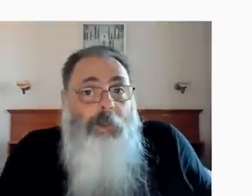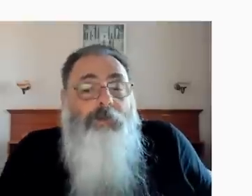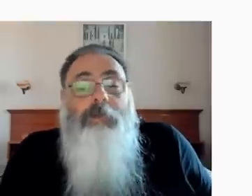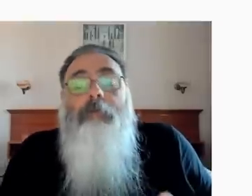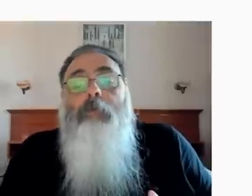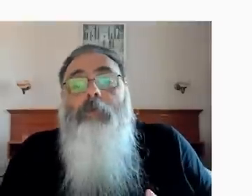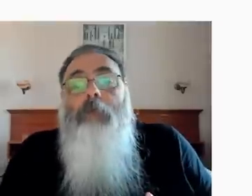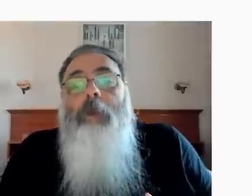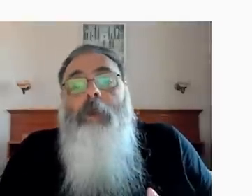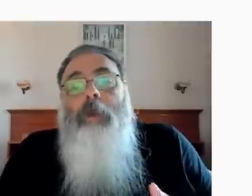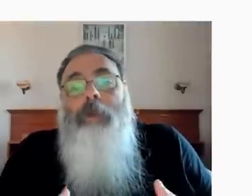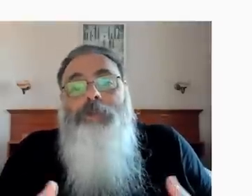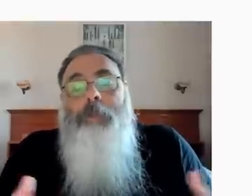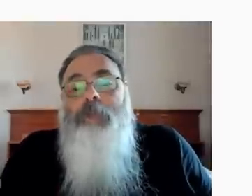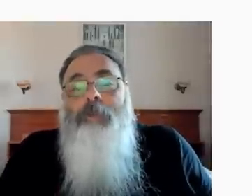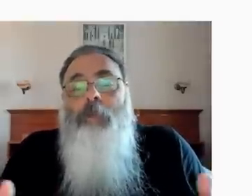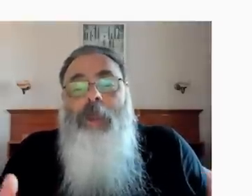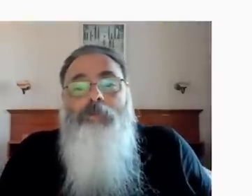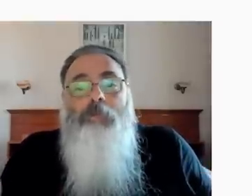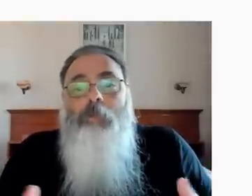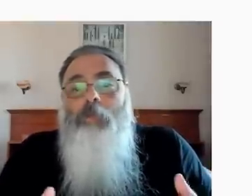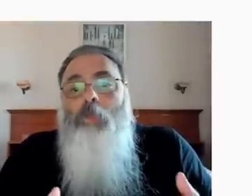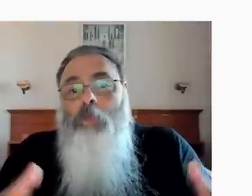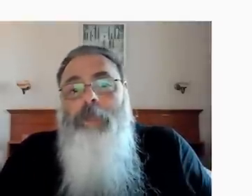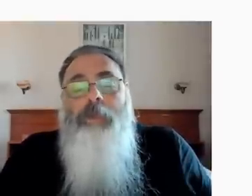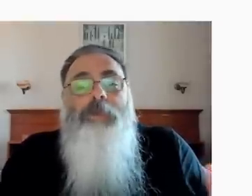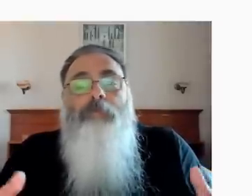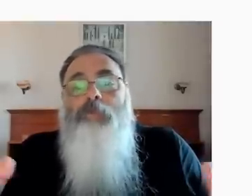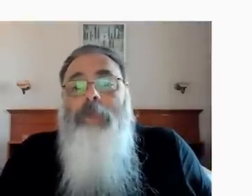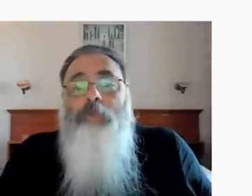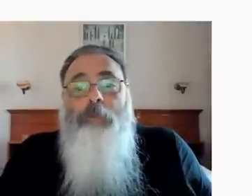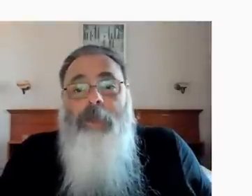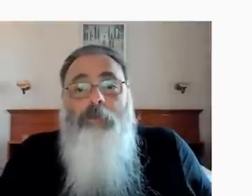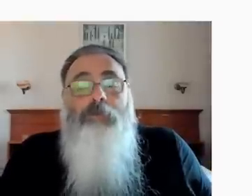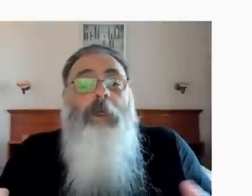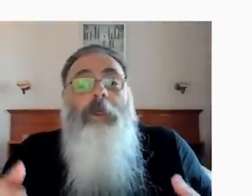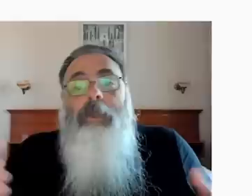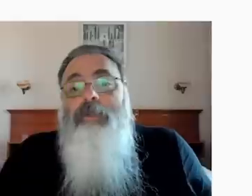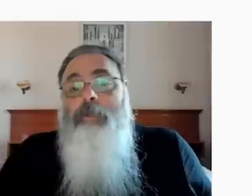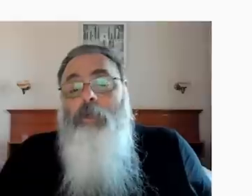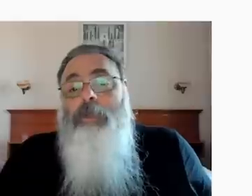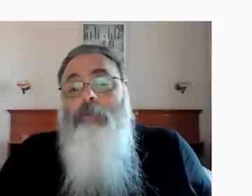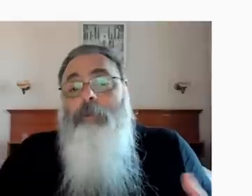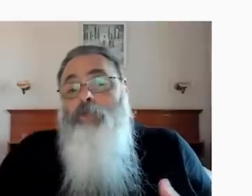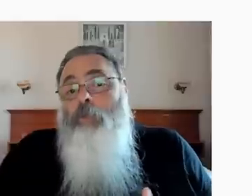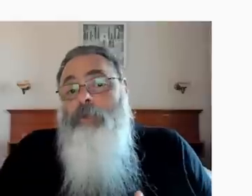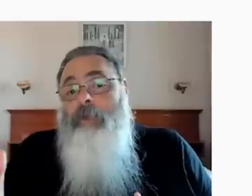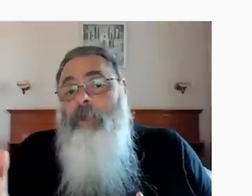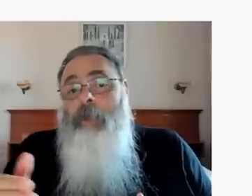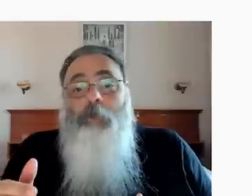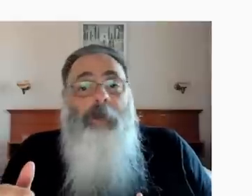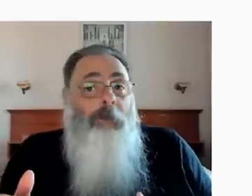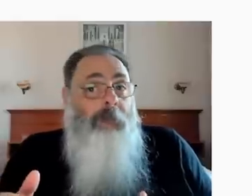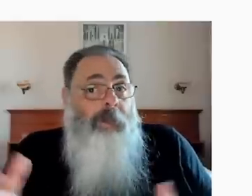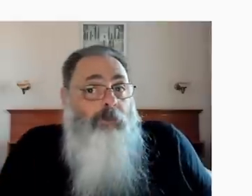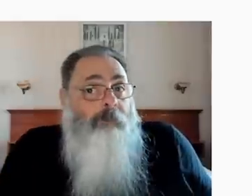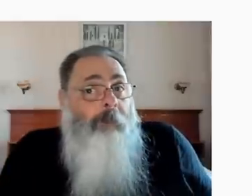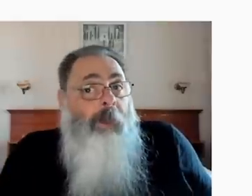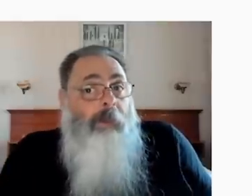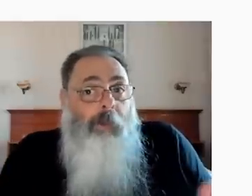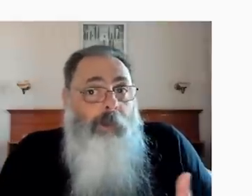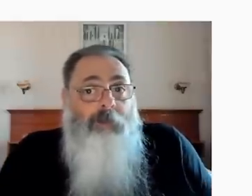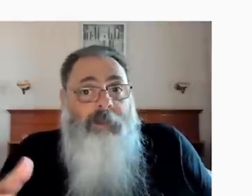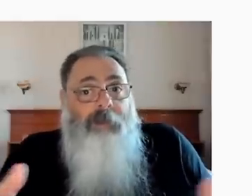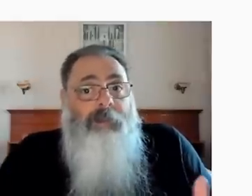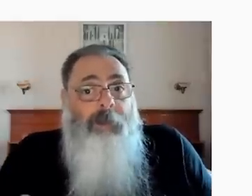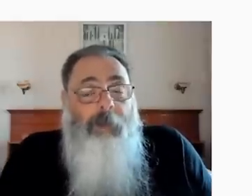né porque Lógico né tinha por exemplo o caso de um clube que tinha funcionários brancos que recebeu tanto passou a contratar negro pagando